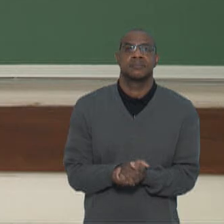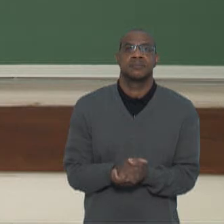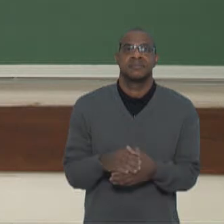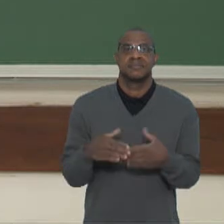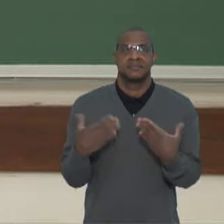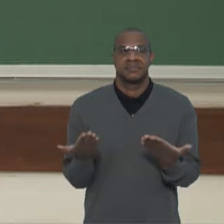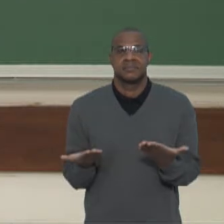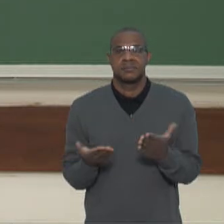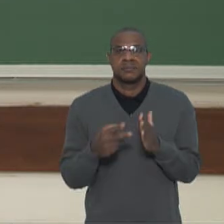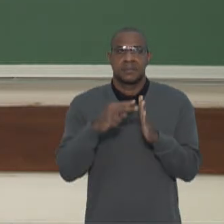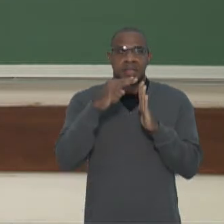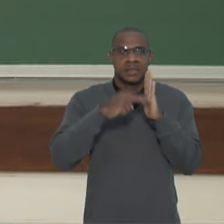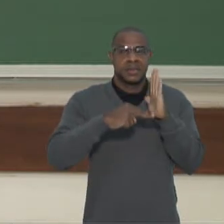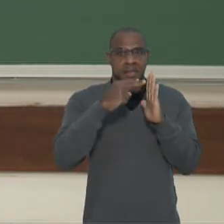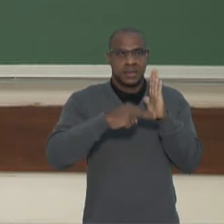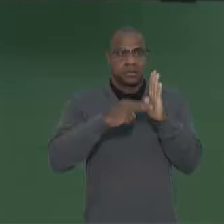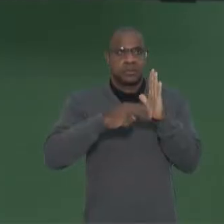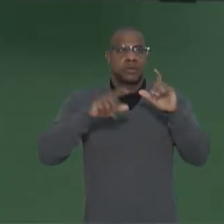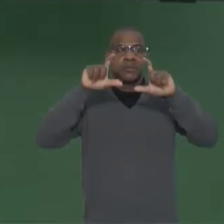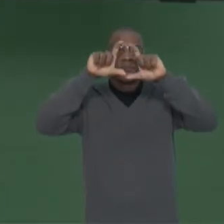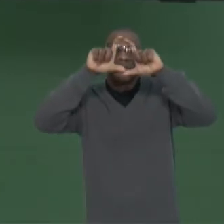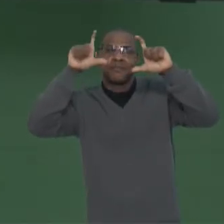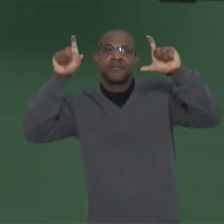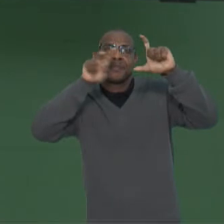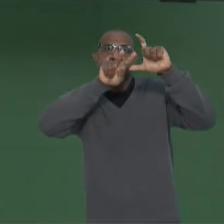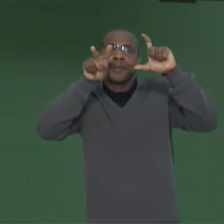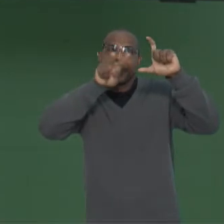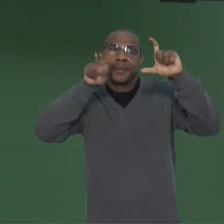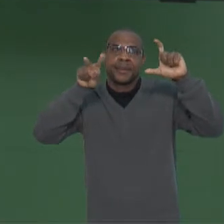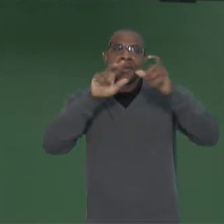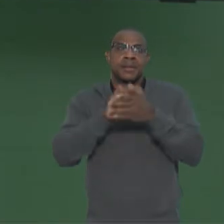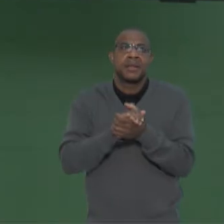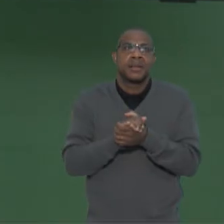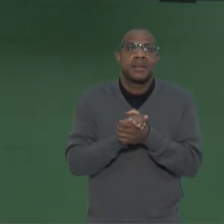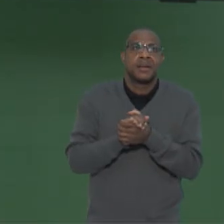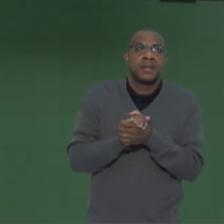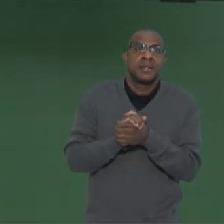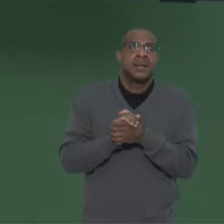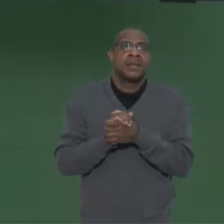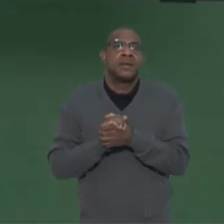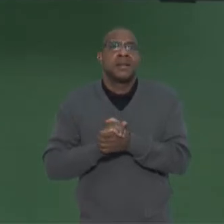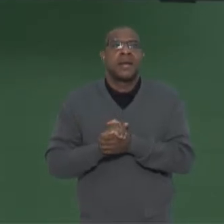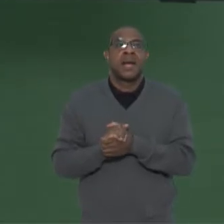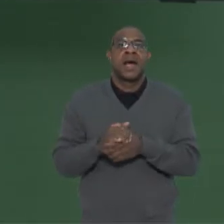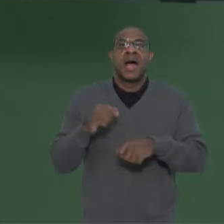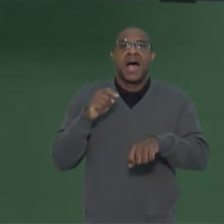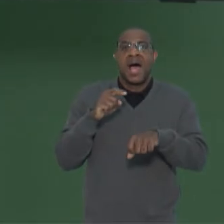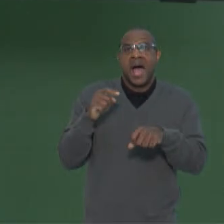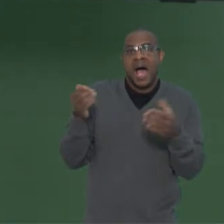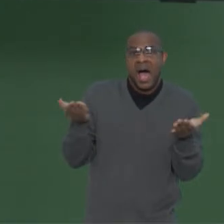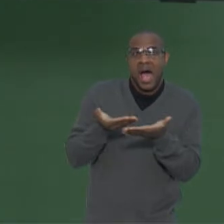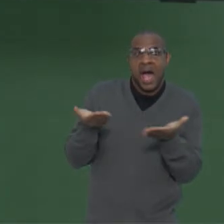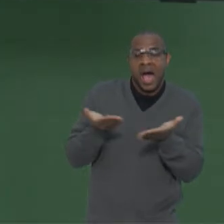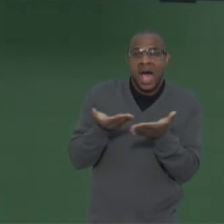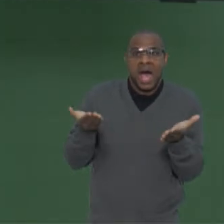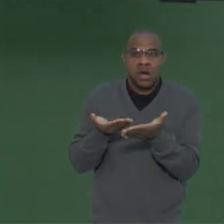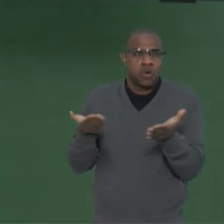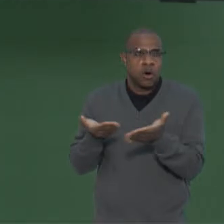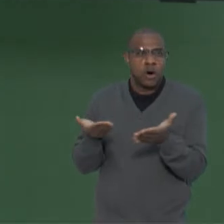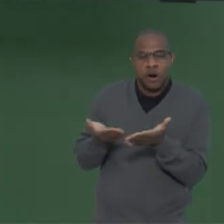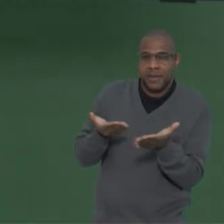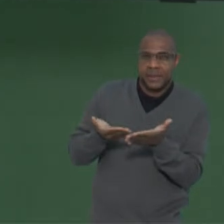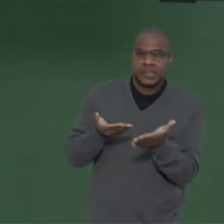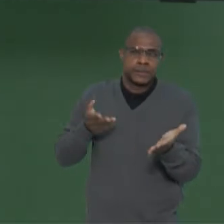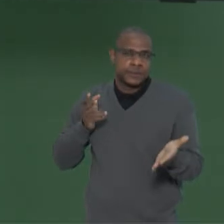partindo da leitura, então, do nosso fragmento, né? Agora, mais que nunca, há algo que todo